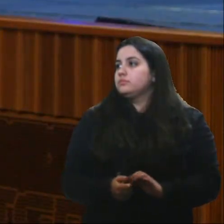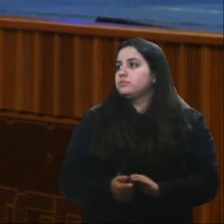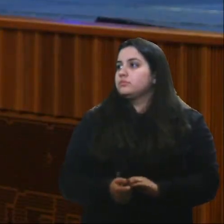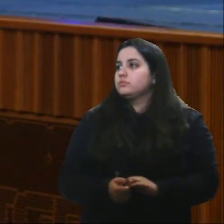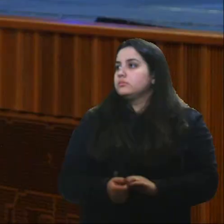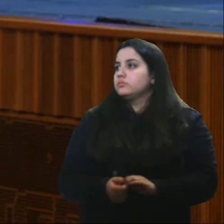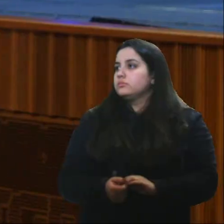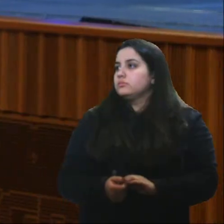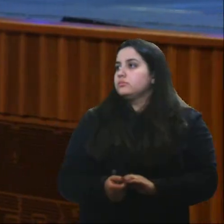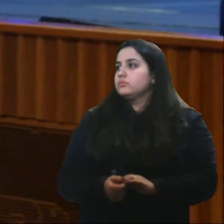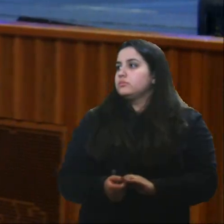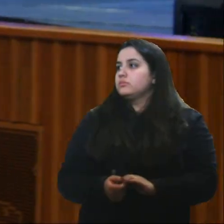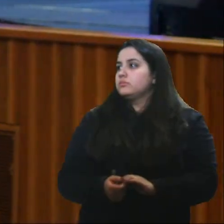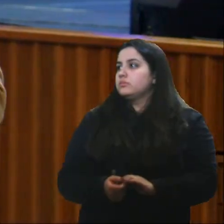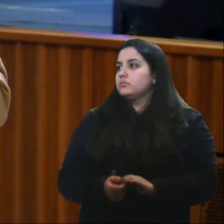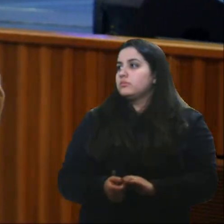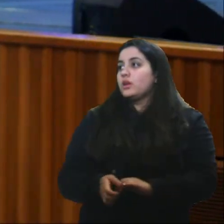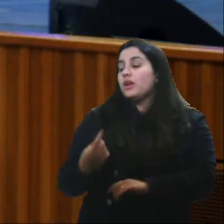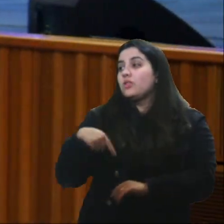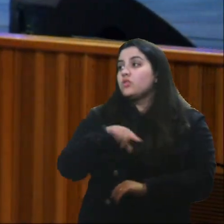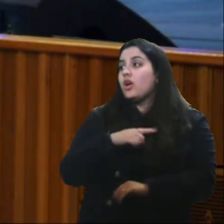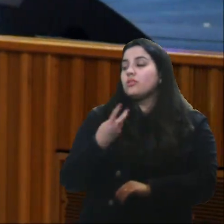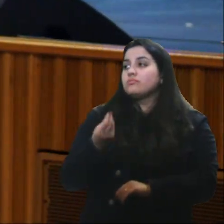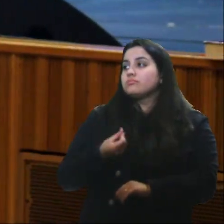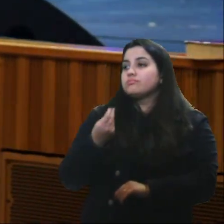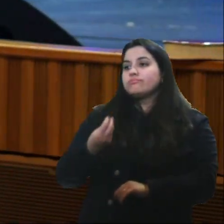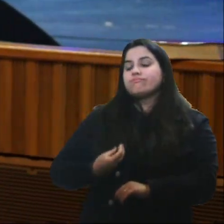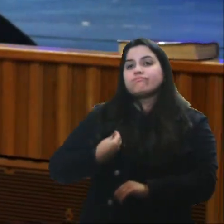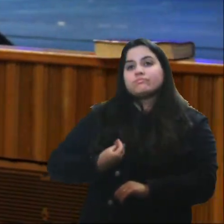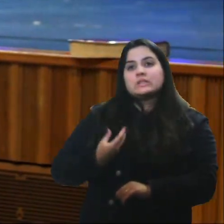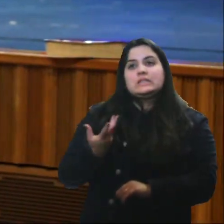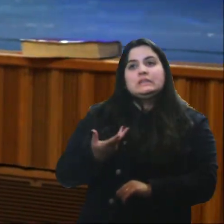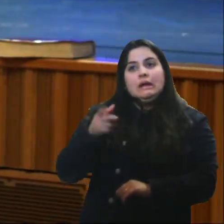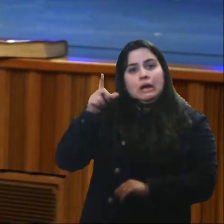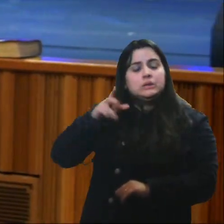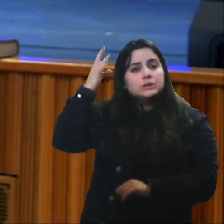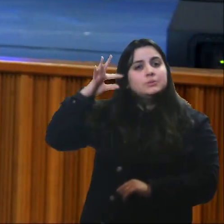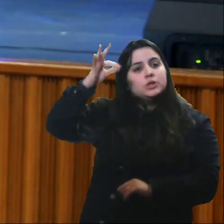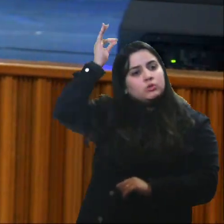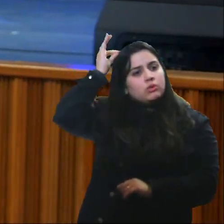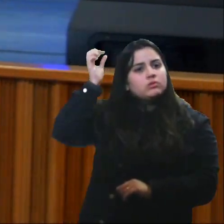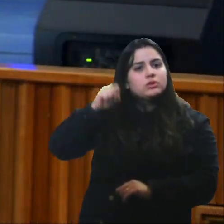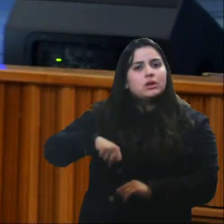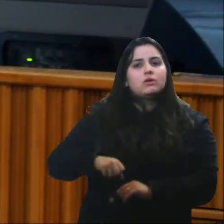Sabe, nós estamos vivendo uma realidade espiritual, pode parecer que não,